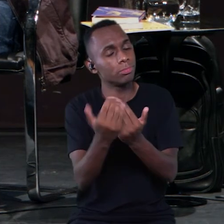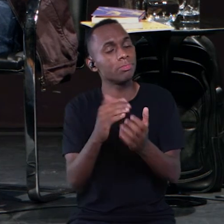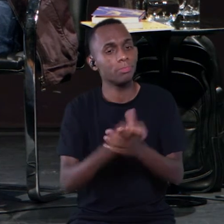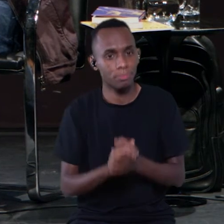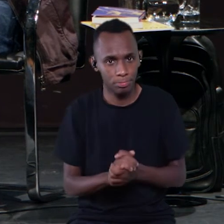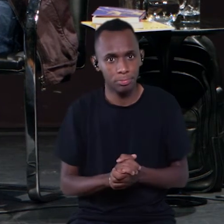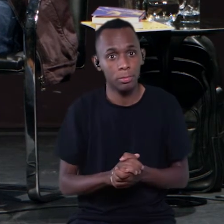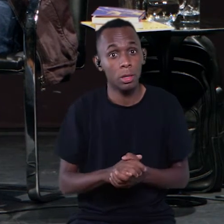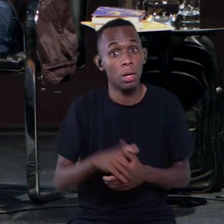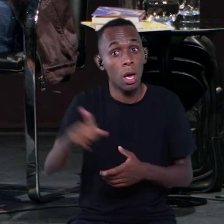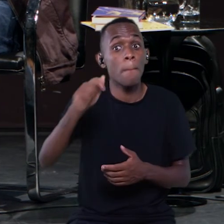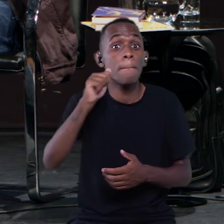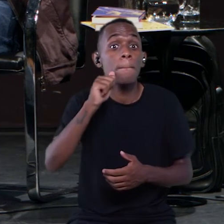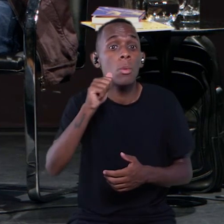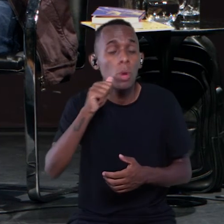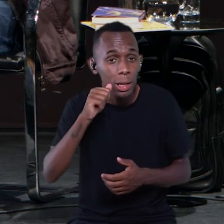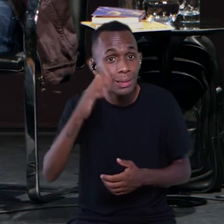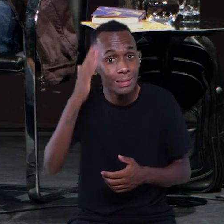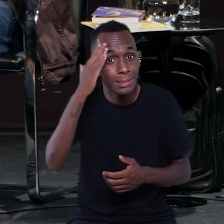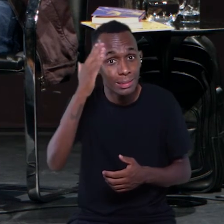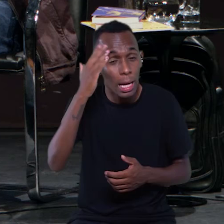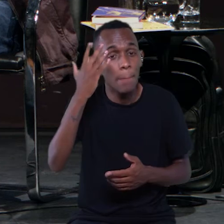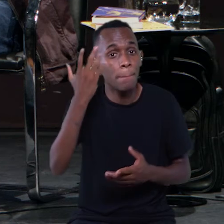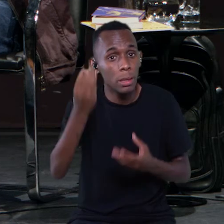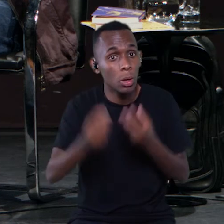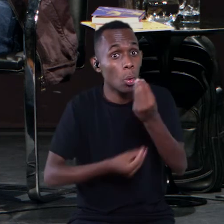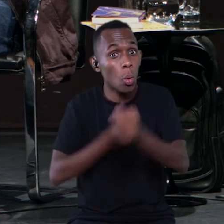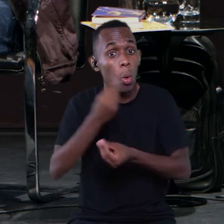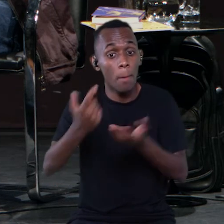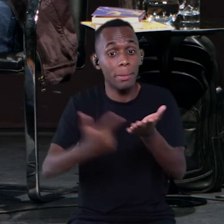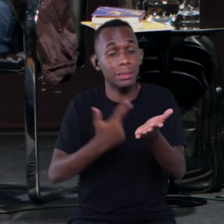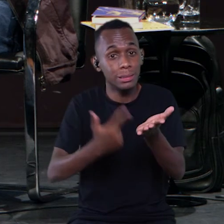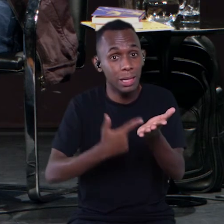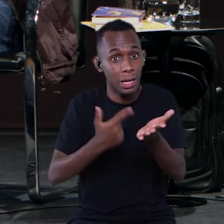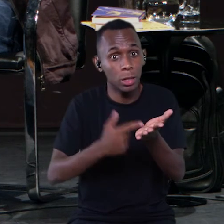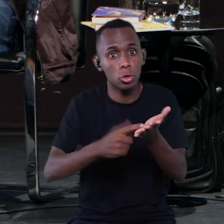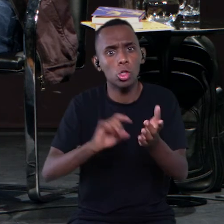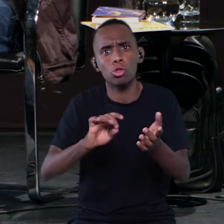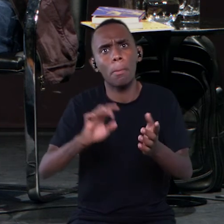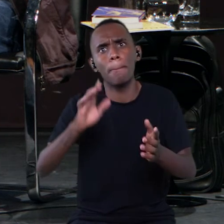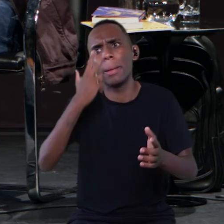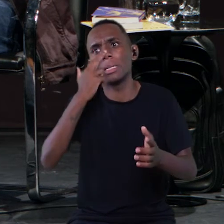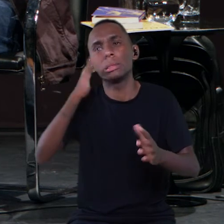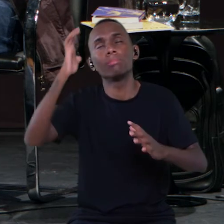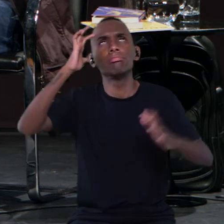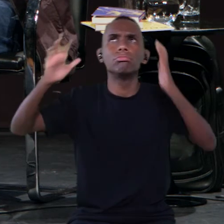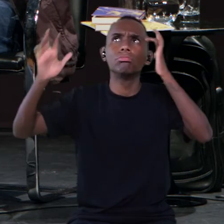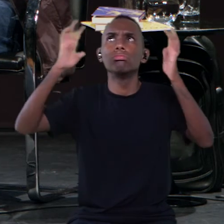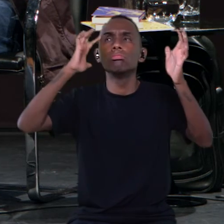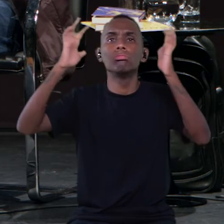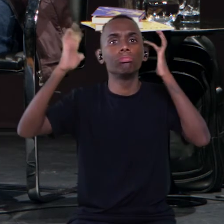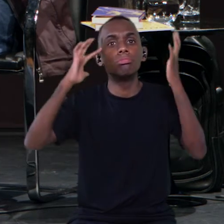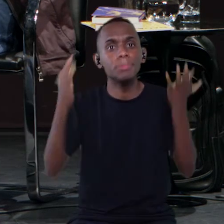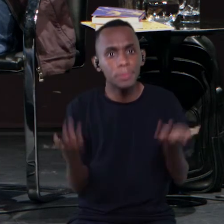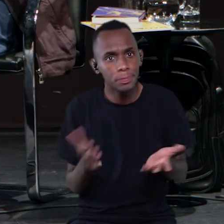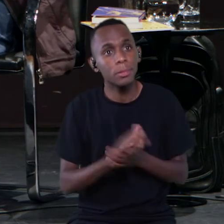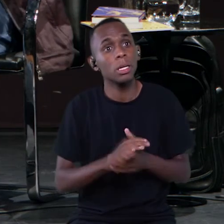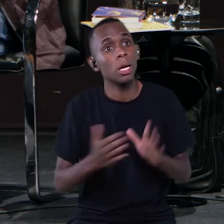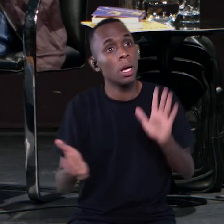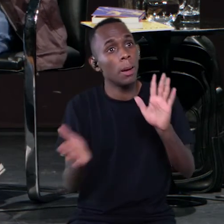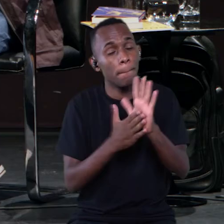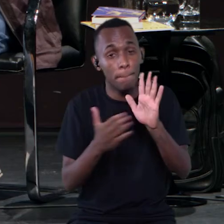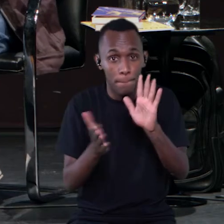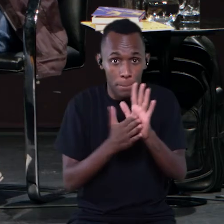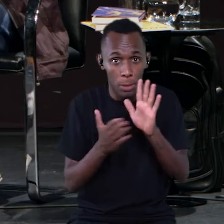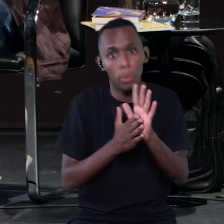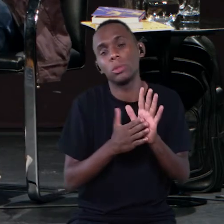está aqui, ela sabe o quanto, né, que essa literatura tem sido uma literatura imaginativa. Ela tem proposto,